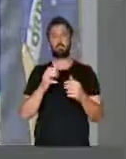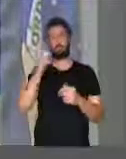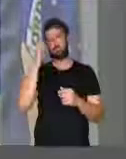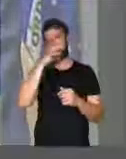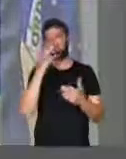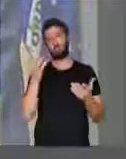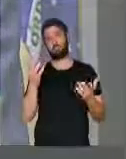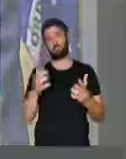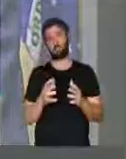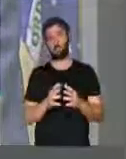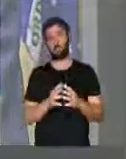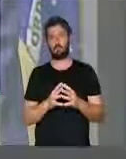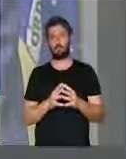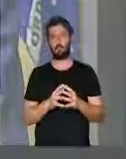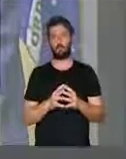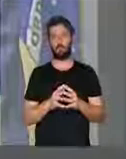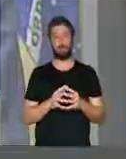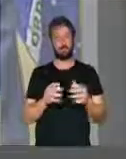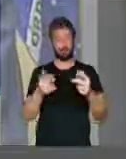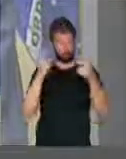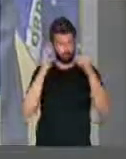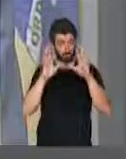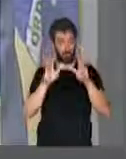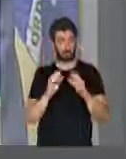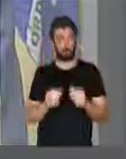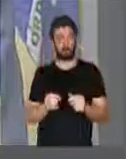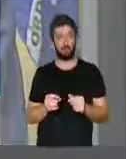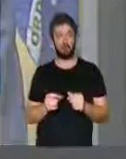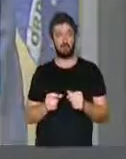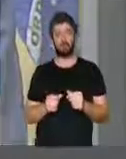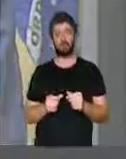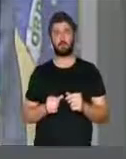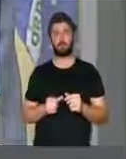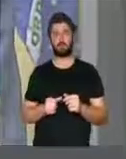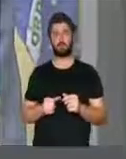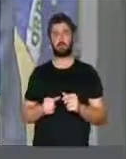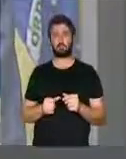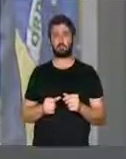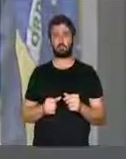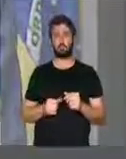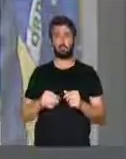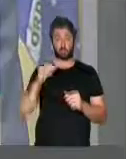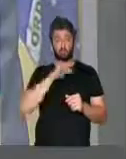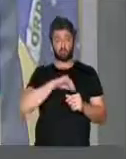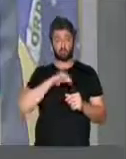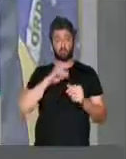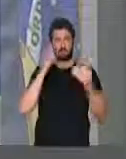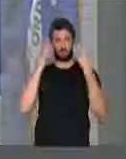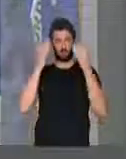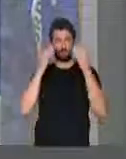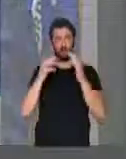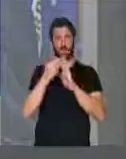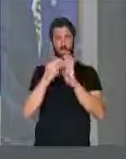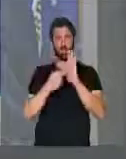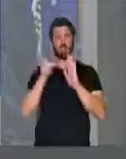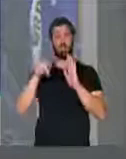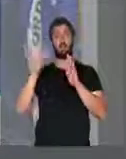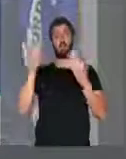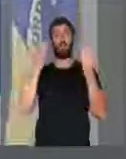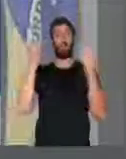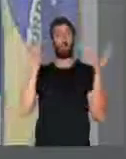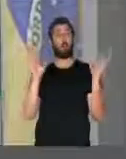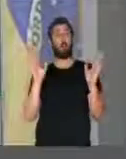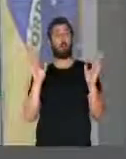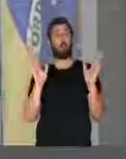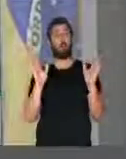ao extremo. E veja bem, senhor presidente, o parâmetro salarial é a